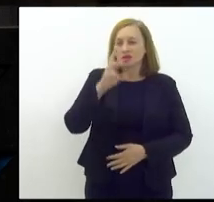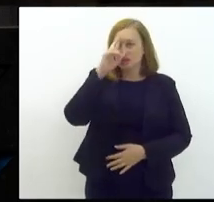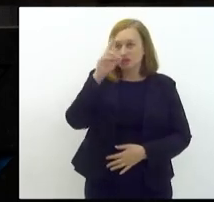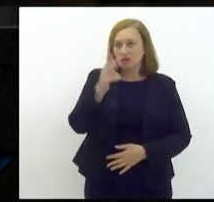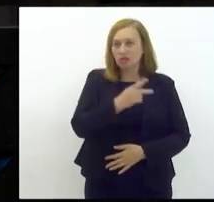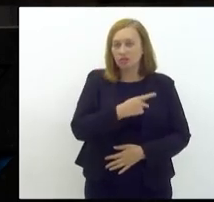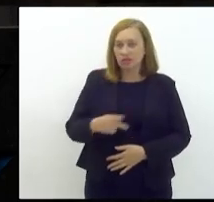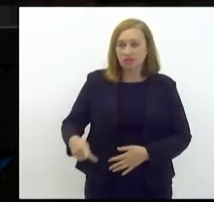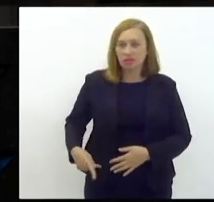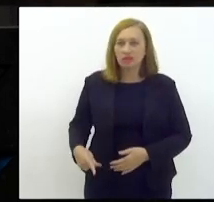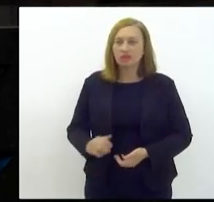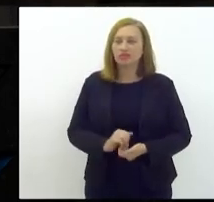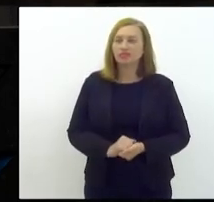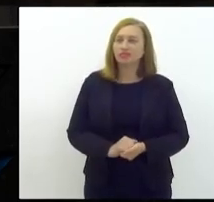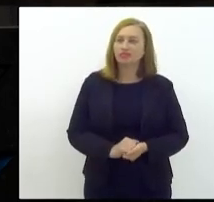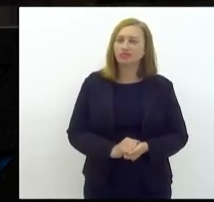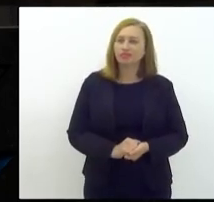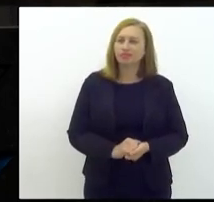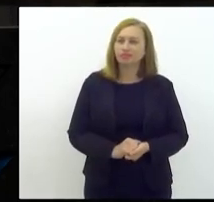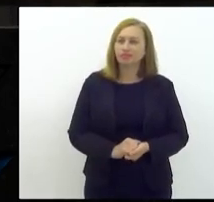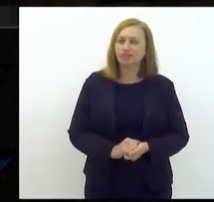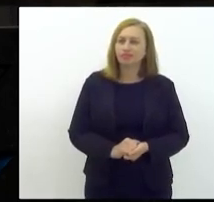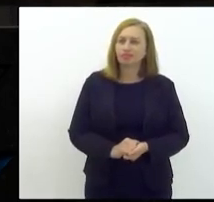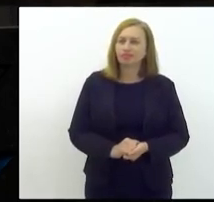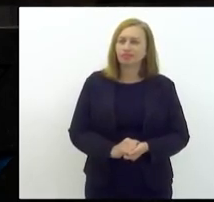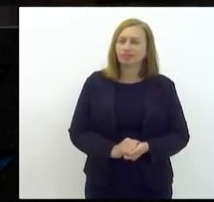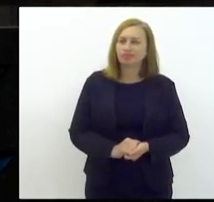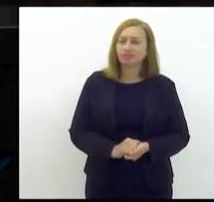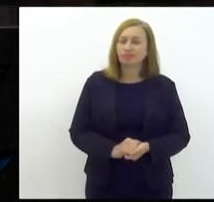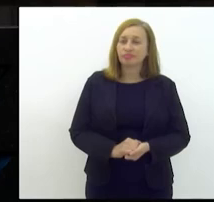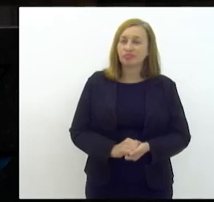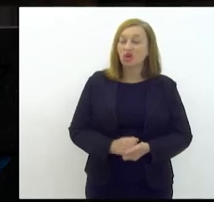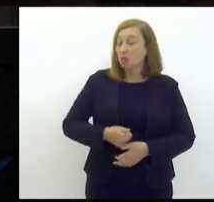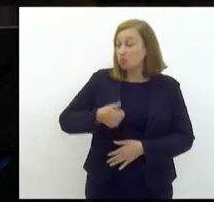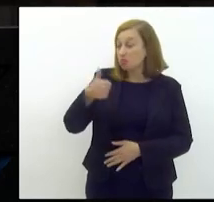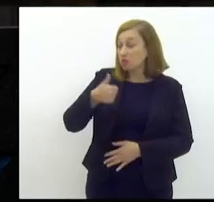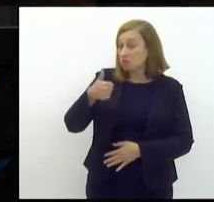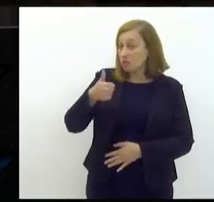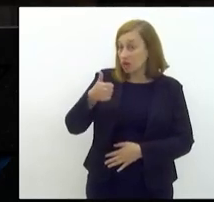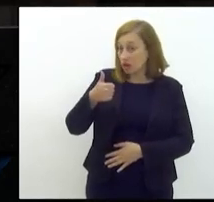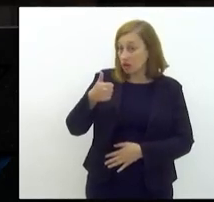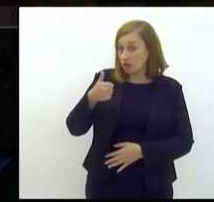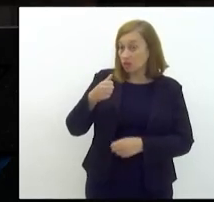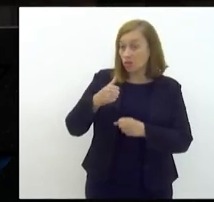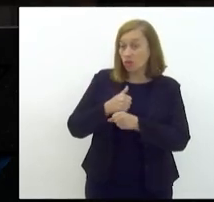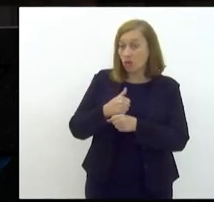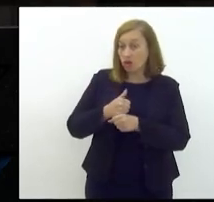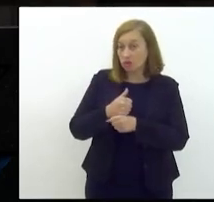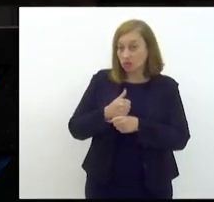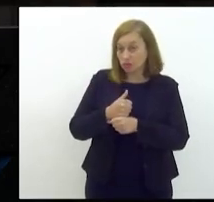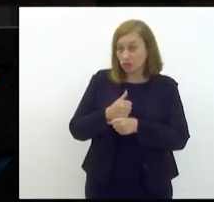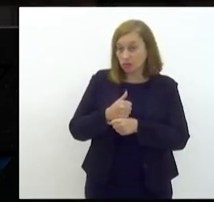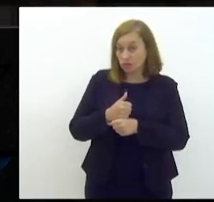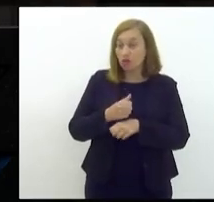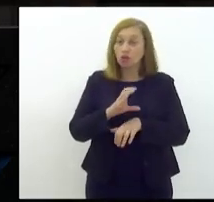quando eu estava no primeiro ano do curso primário